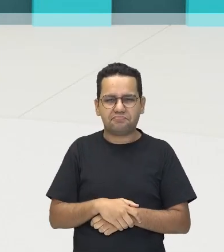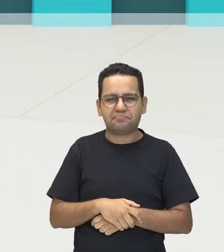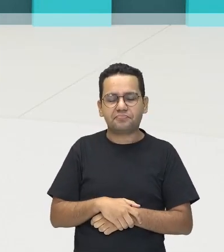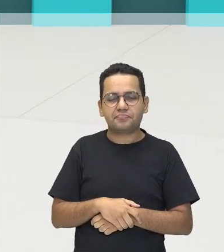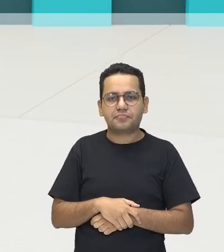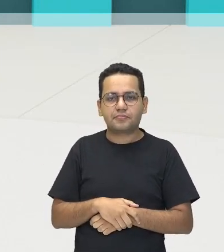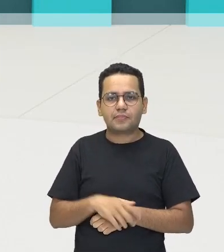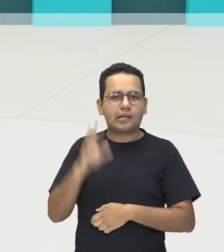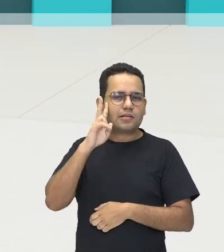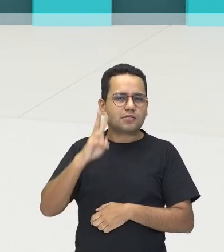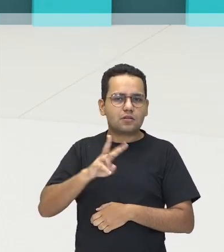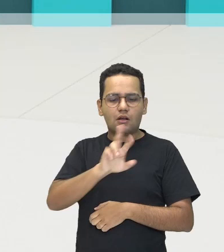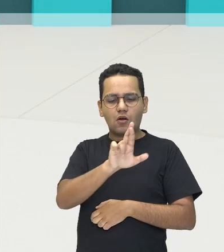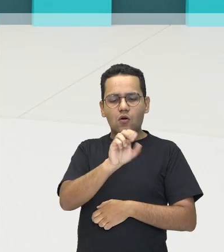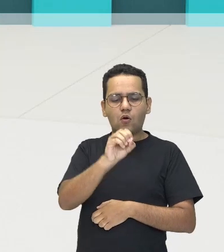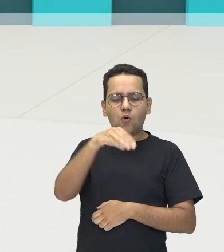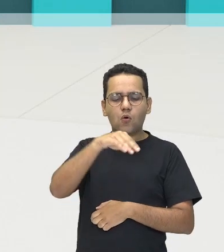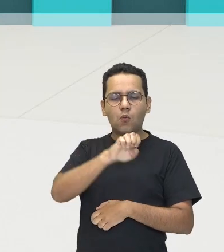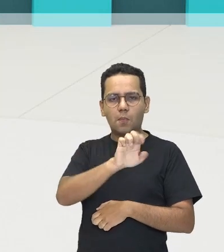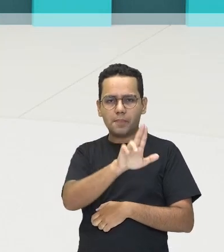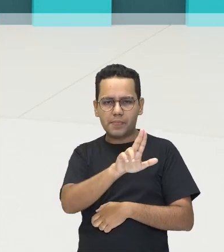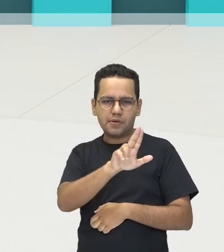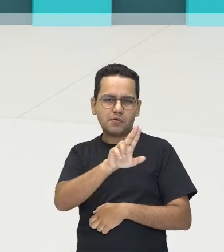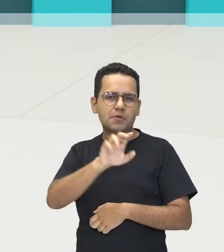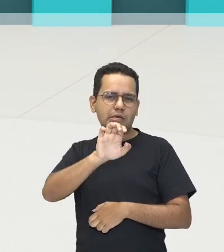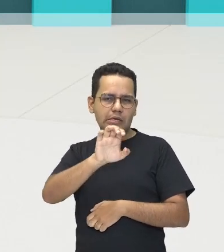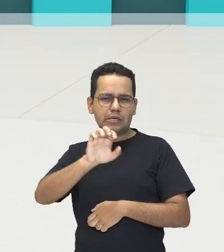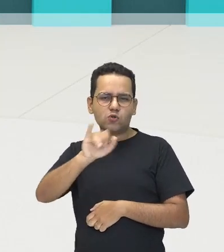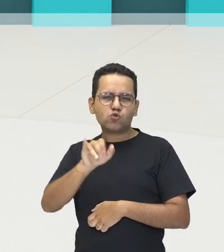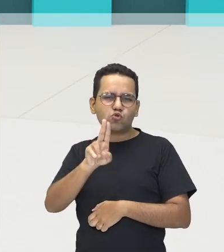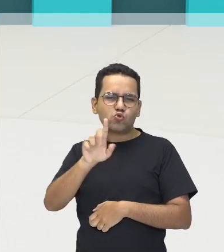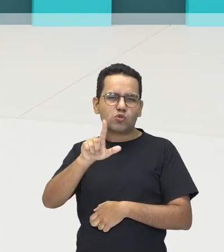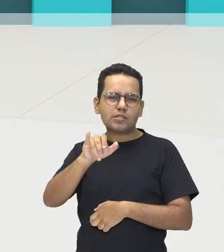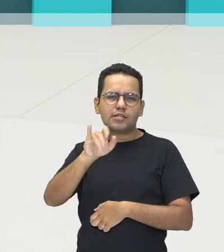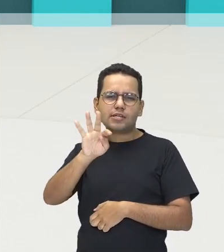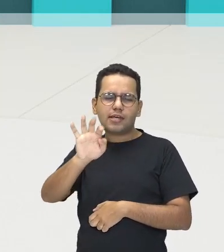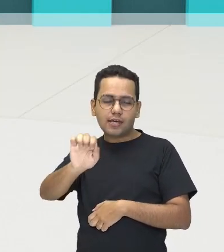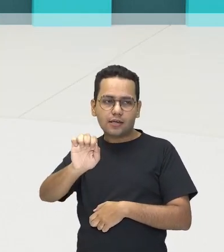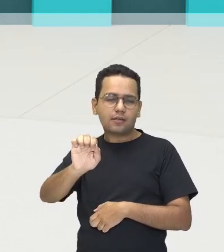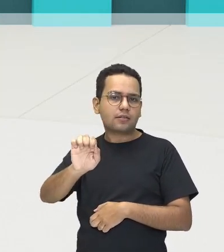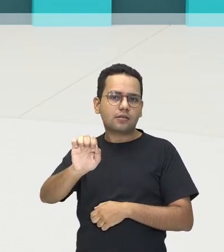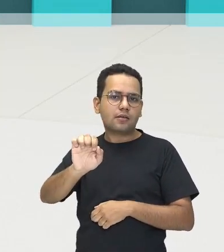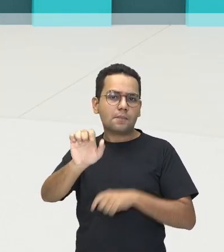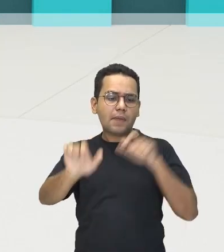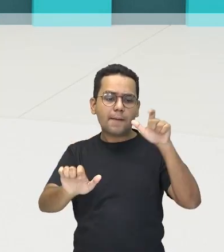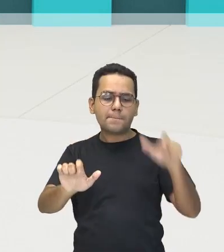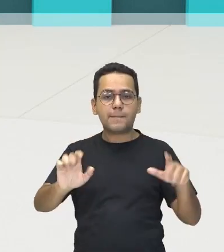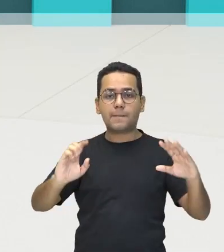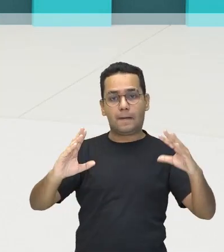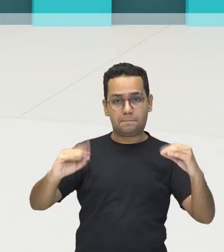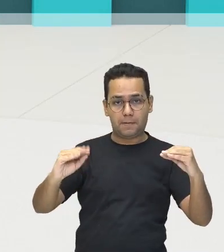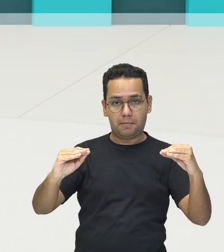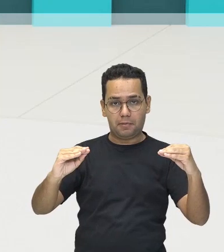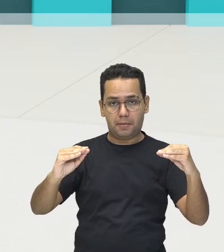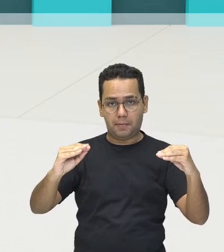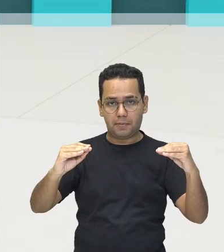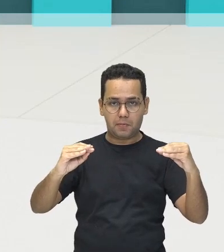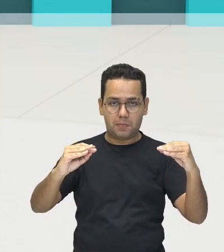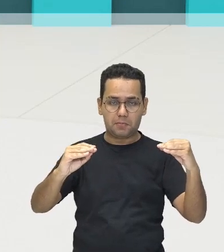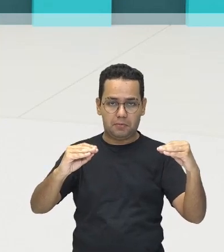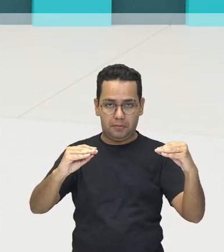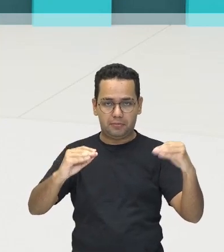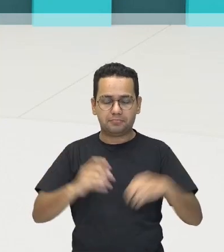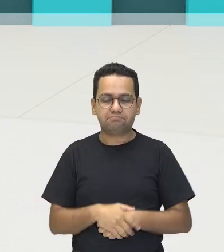no meio da apresentação dessa história, os personagens falam. Então, quando eu trago uma história em que os personagens começam